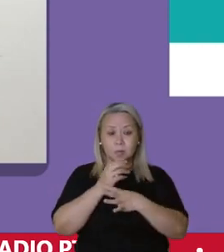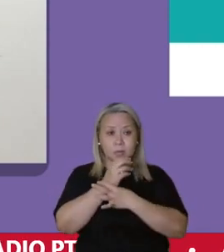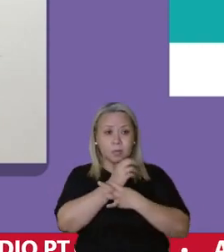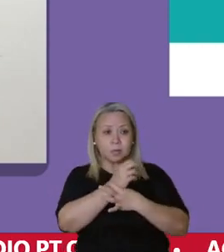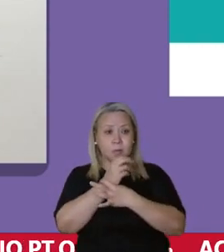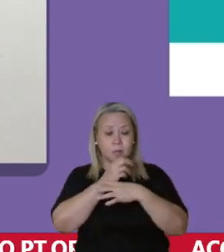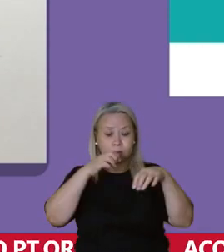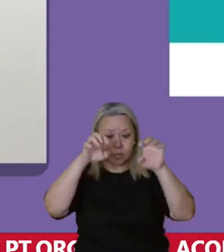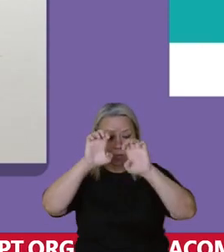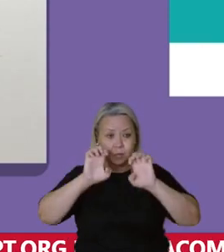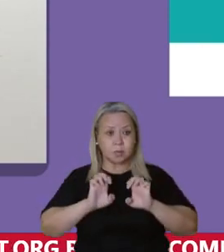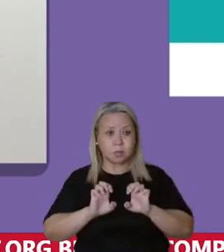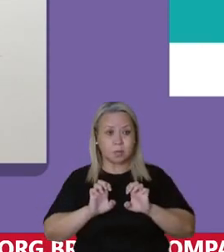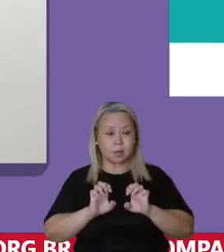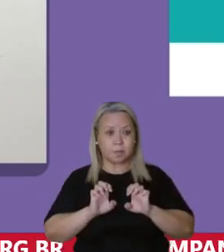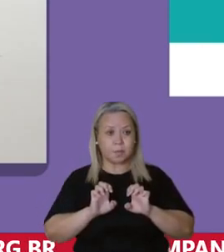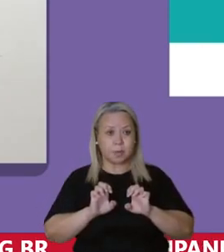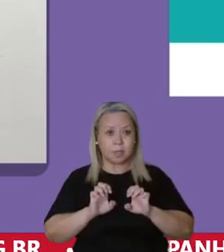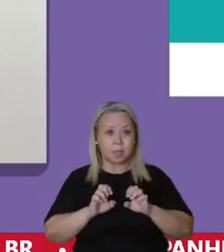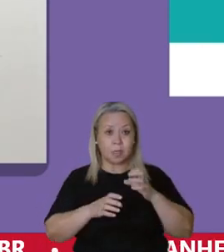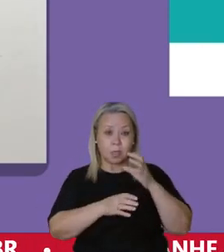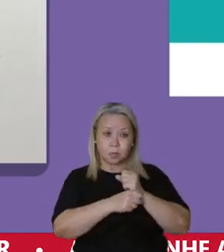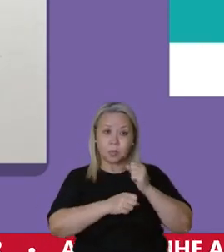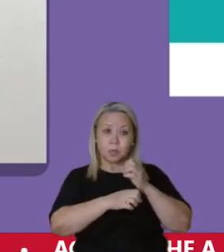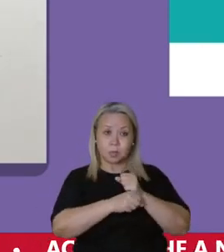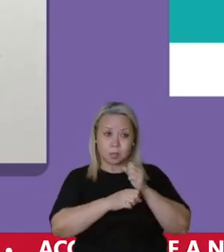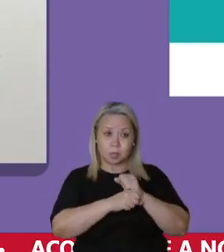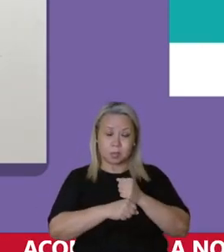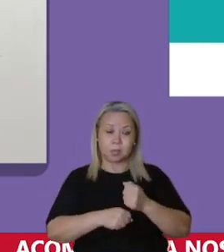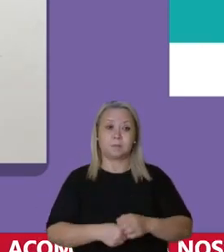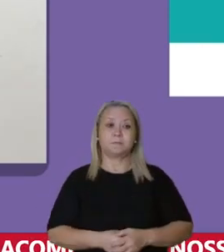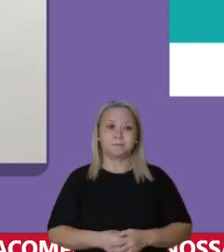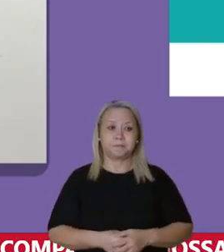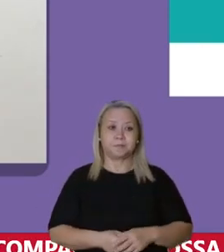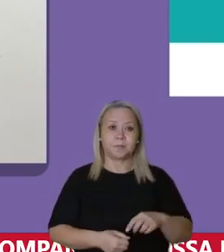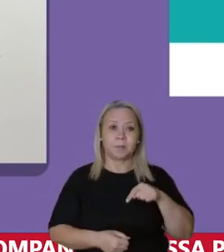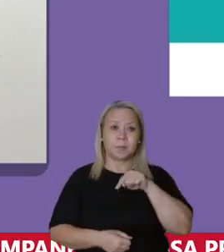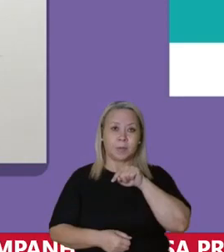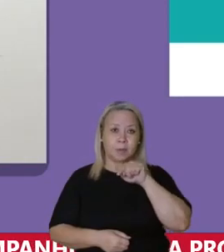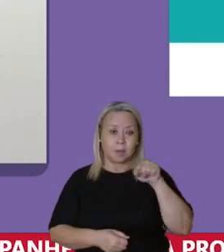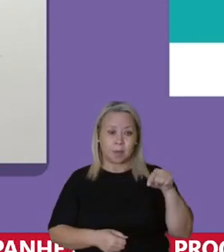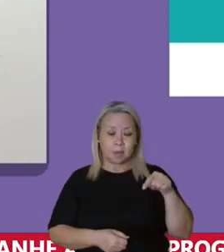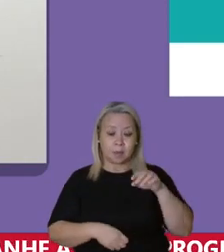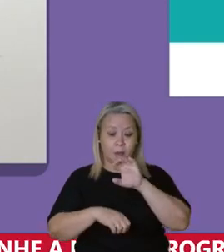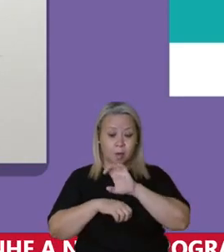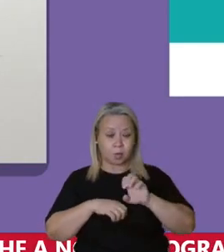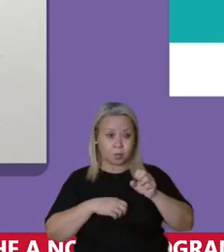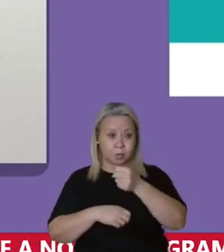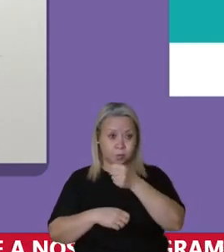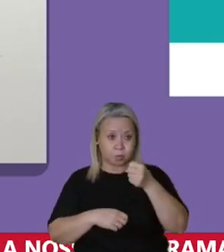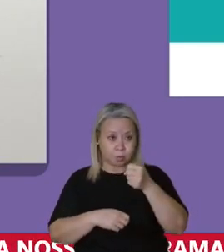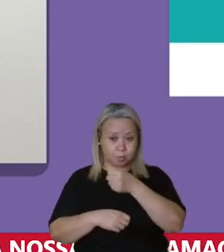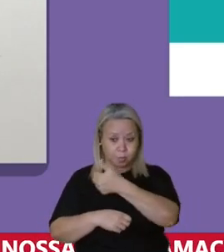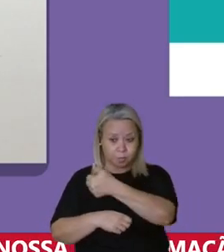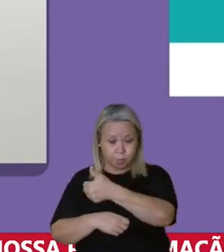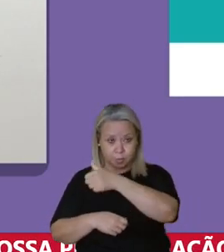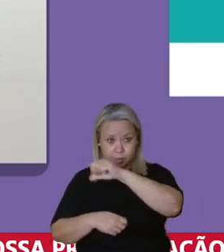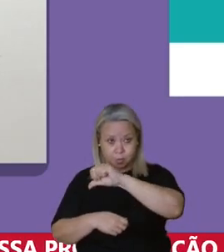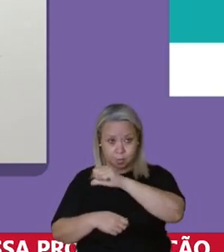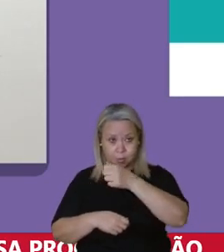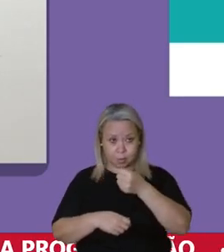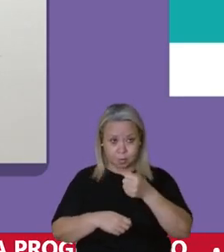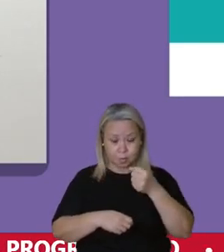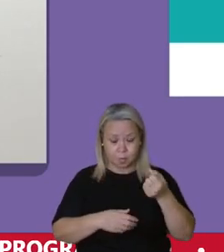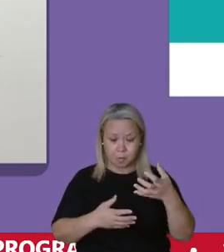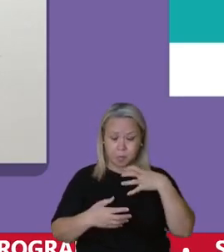do sistema, o que a gente chama das receitas. Então, e na Constituição de 88 foi,